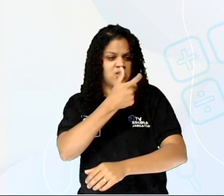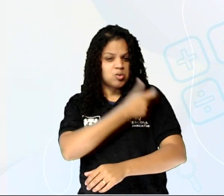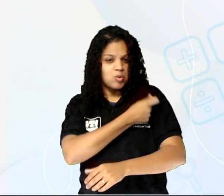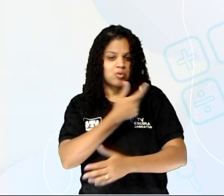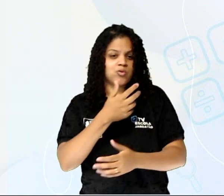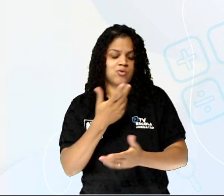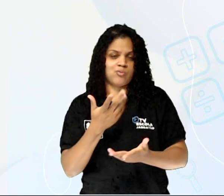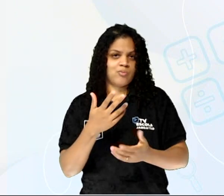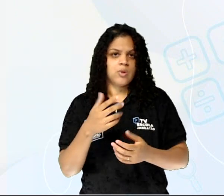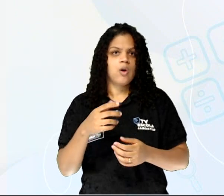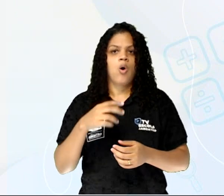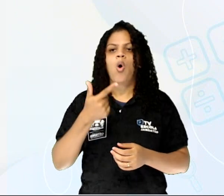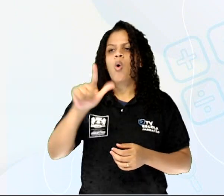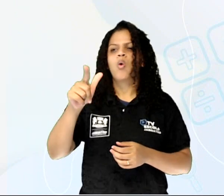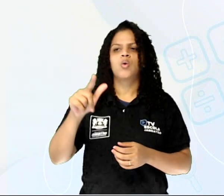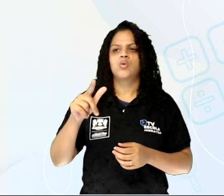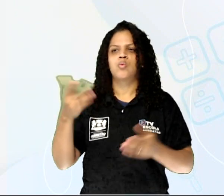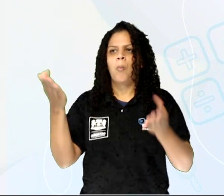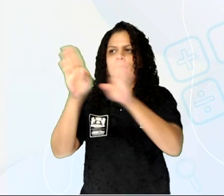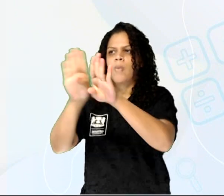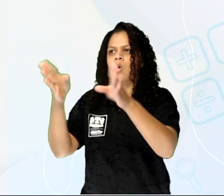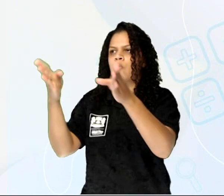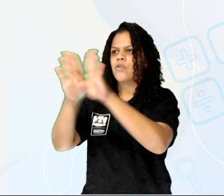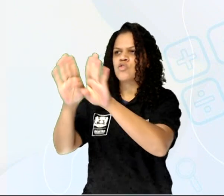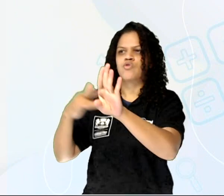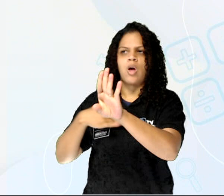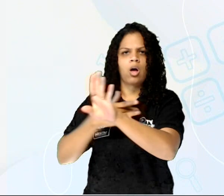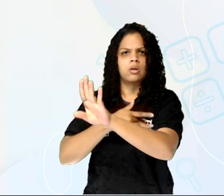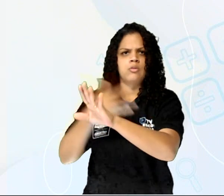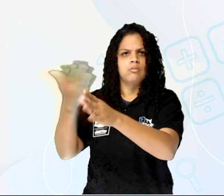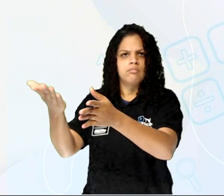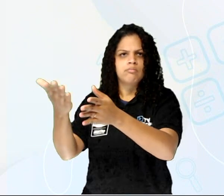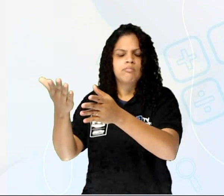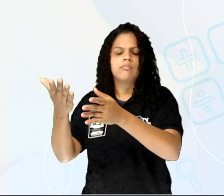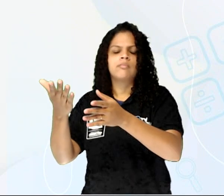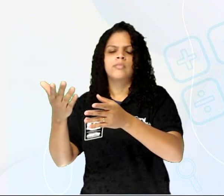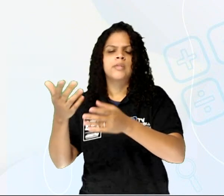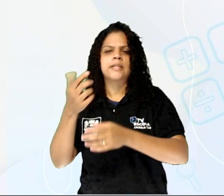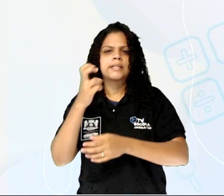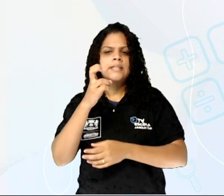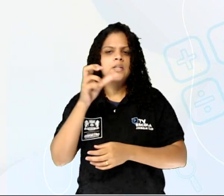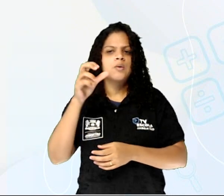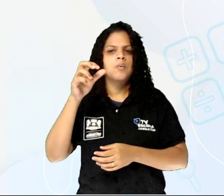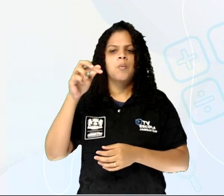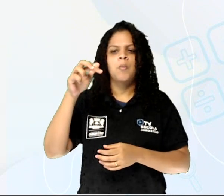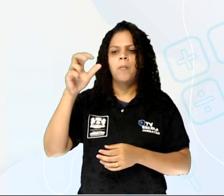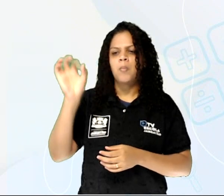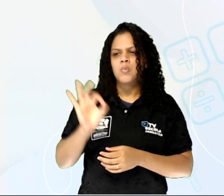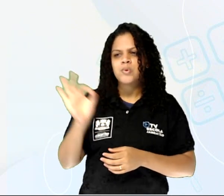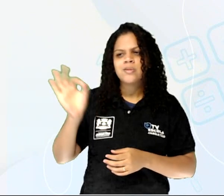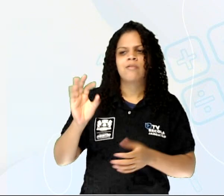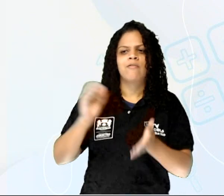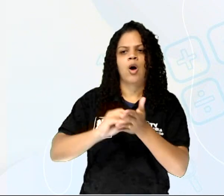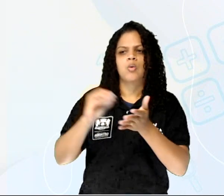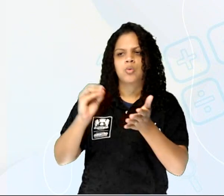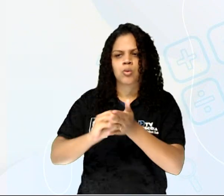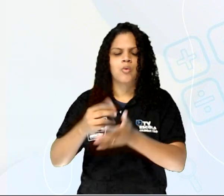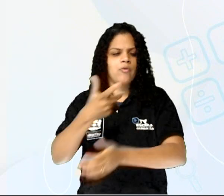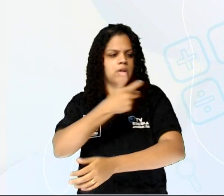fechado. 8% faltou vacina. 5% dificuldade de ir ao posto de vacinação, o